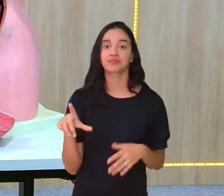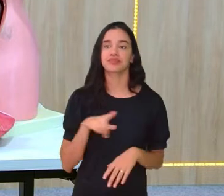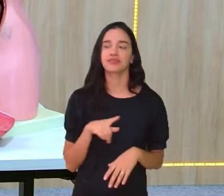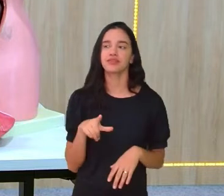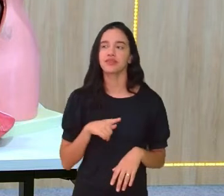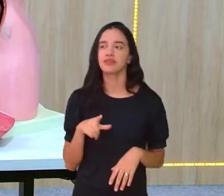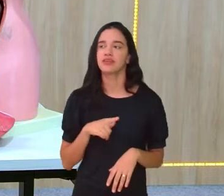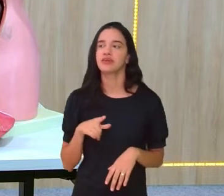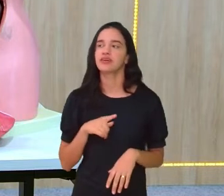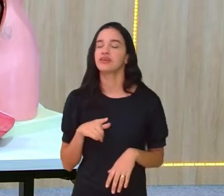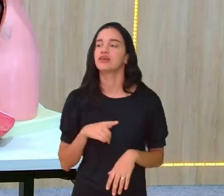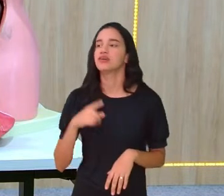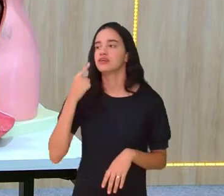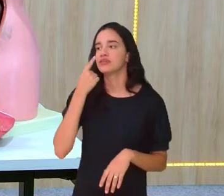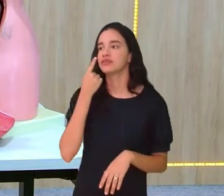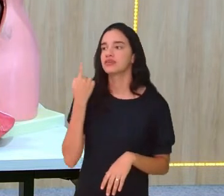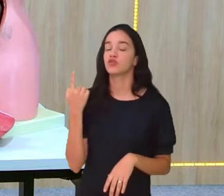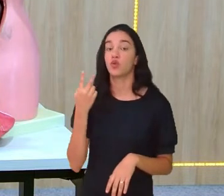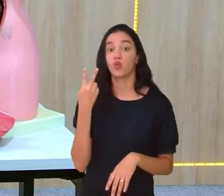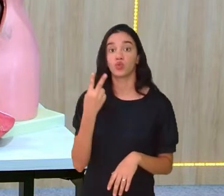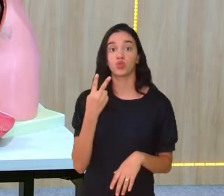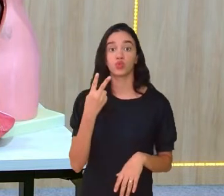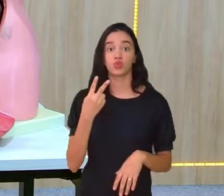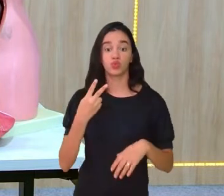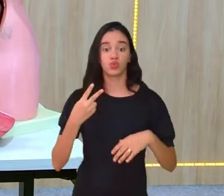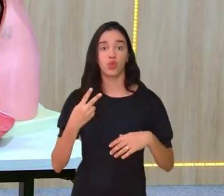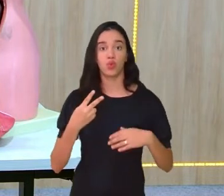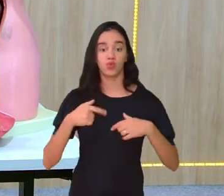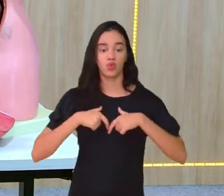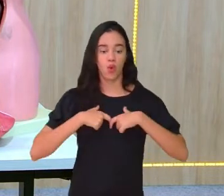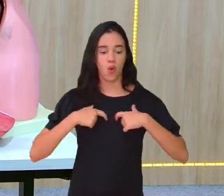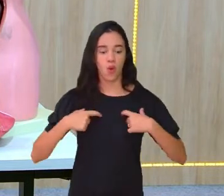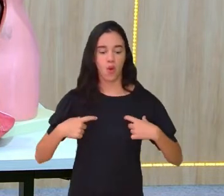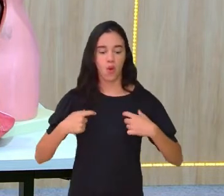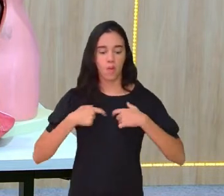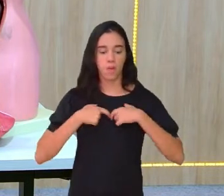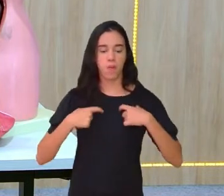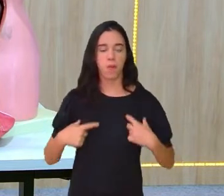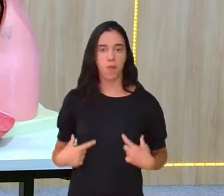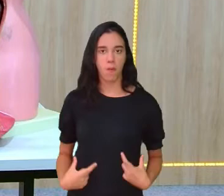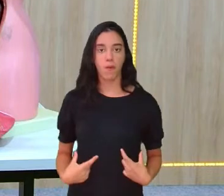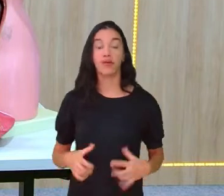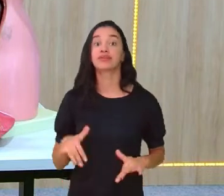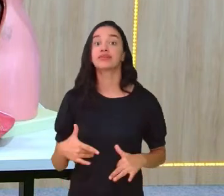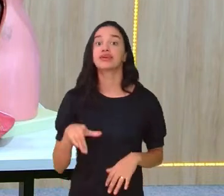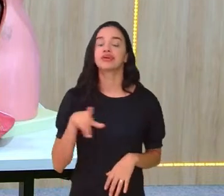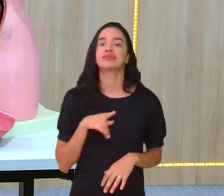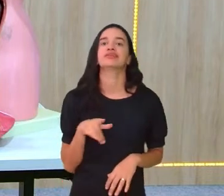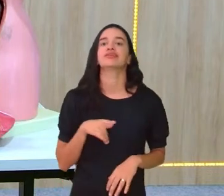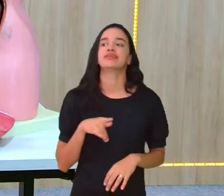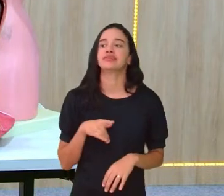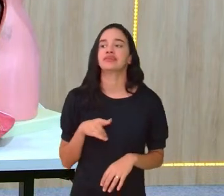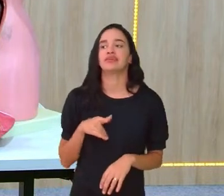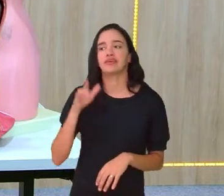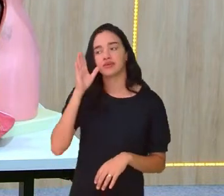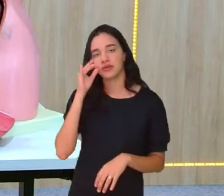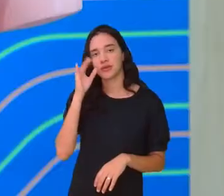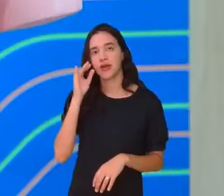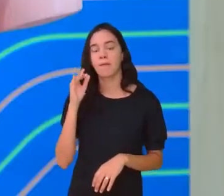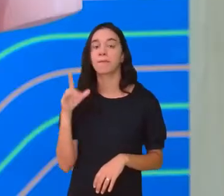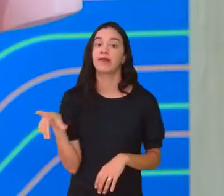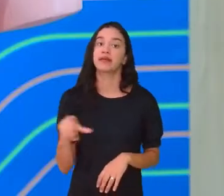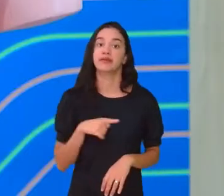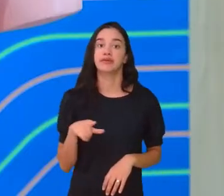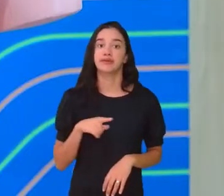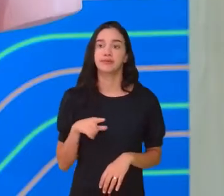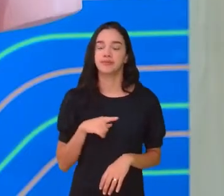questão dos dois pulmões, e aí a gente tem uma curiosidade para falar desses dois pulmões. Então, aqui eu